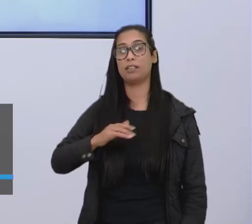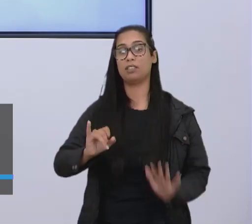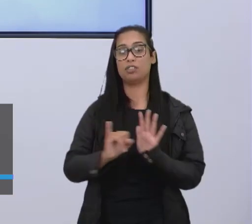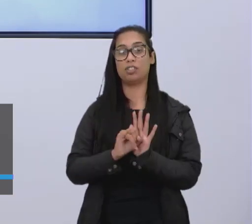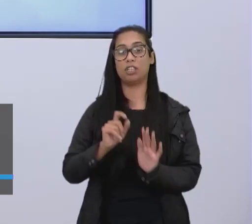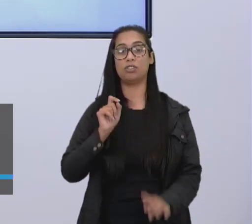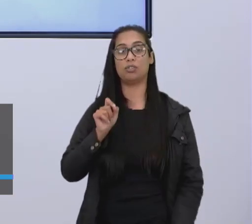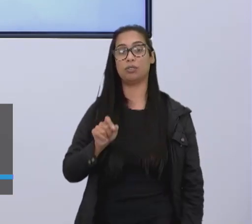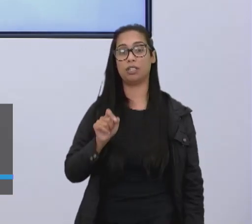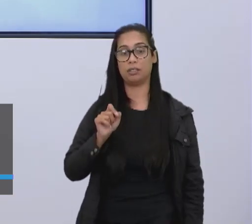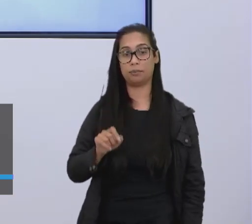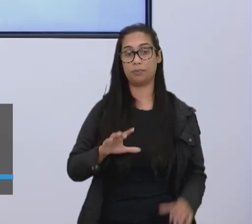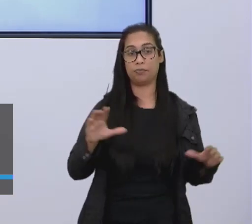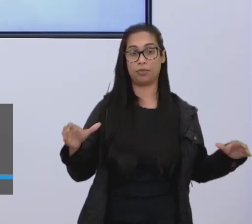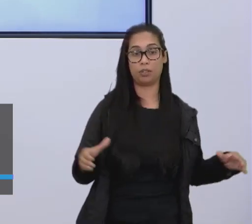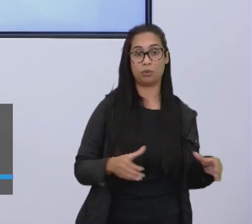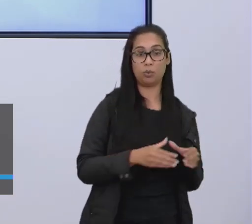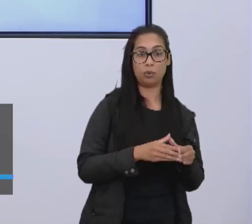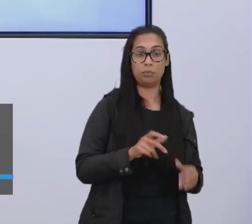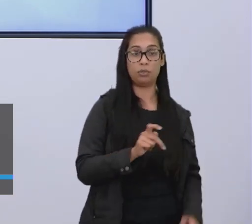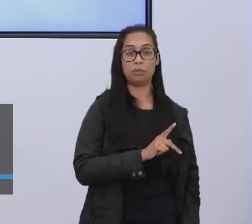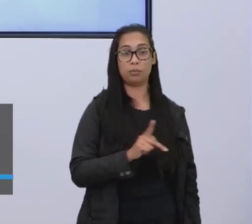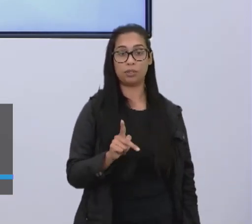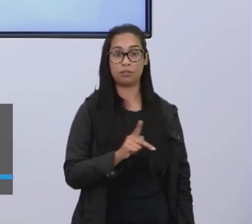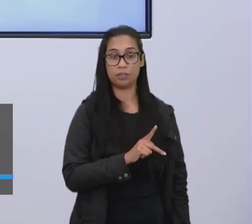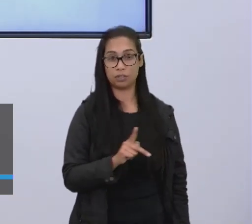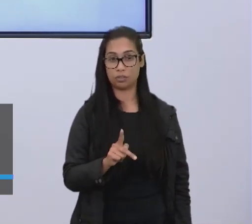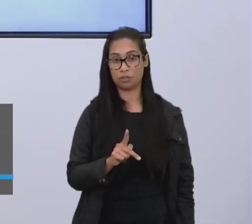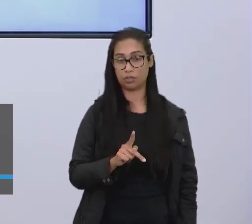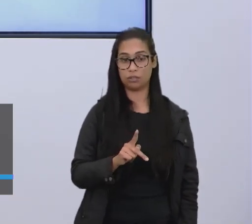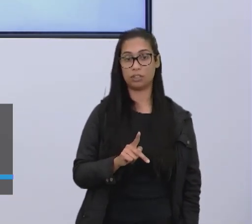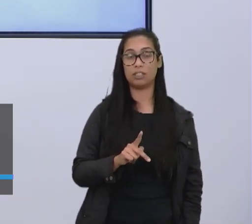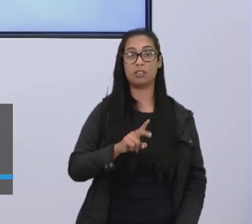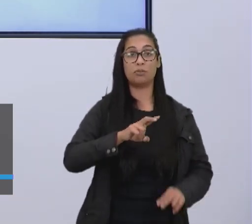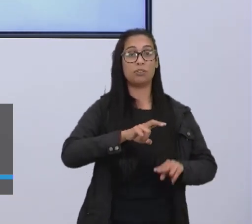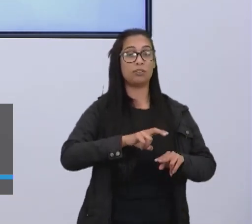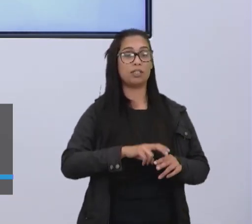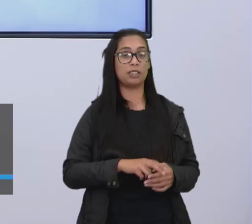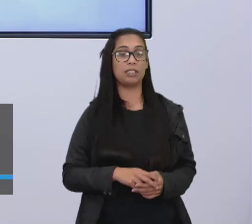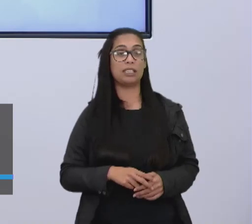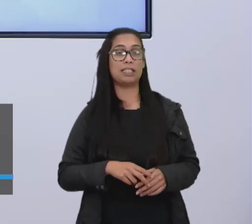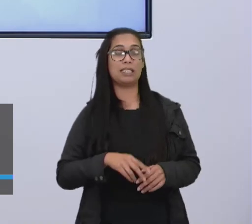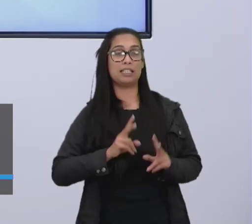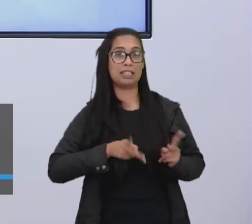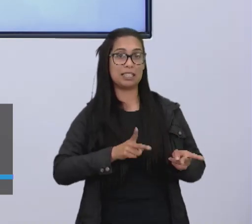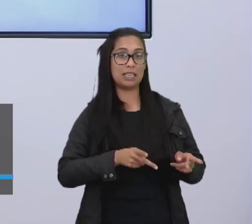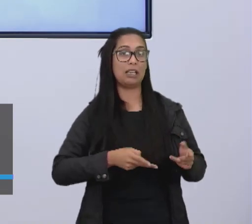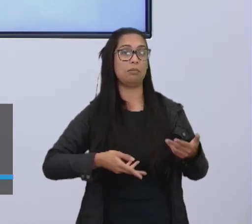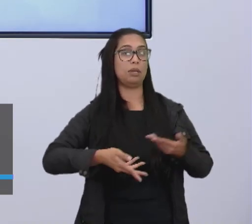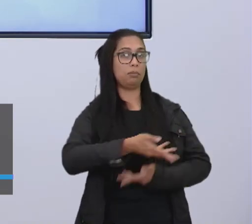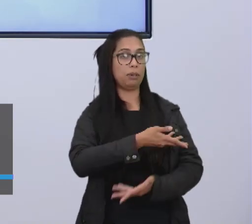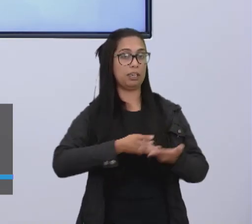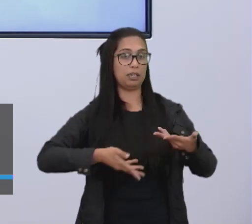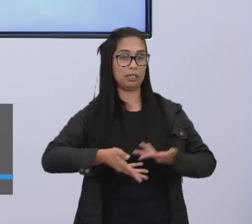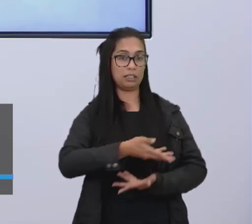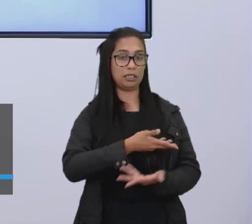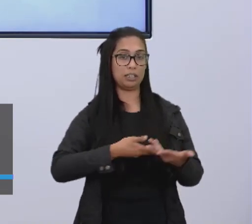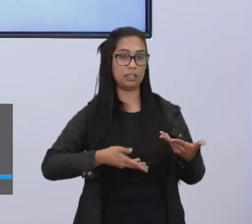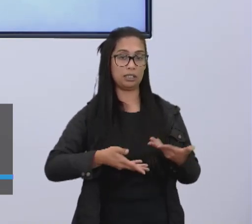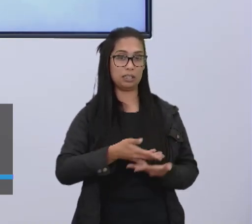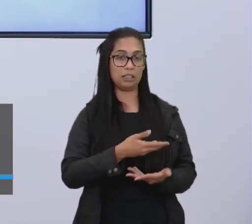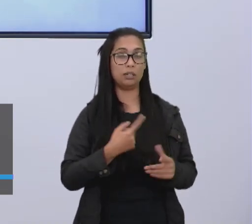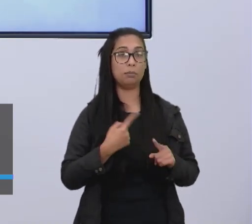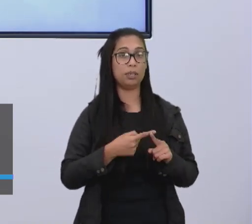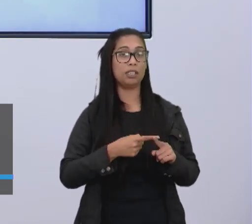eu estou inserida dentro de um grupo de professores que se eu sento para conversar com o professor, eu tenho a conversa flui porque a gente